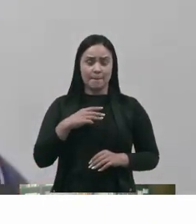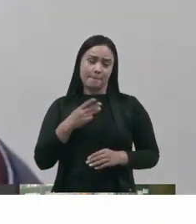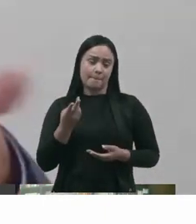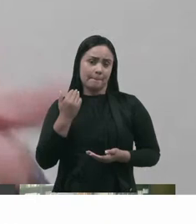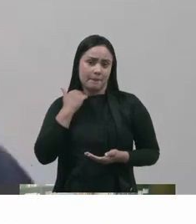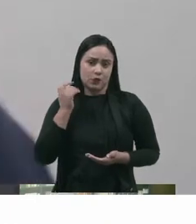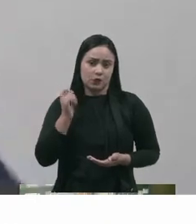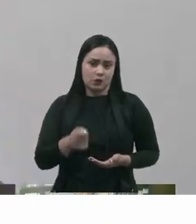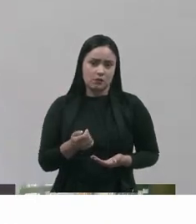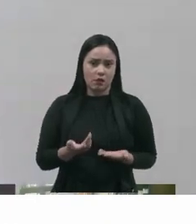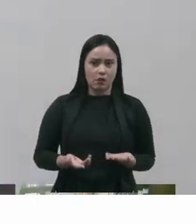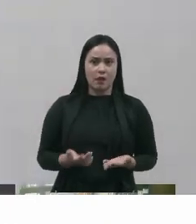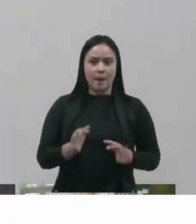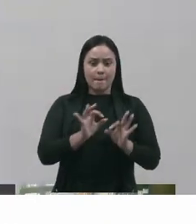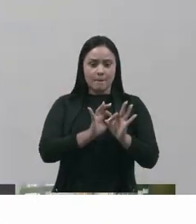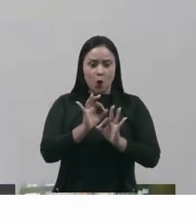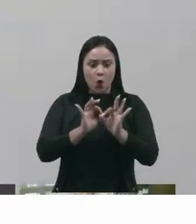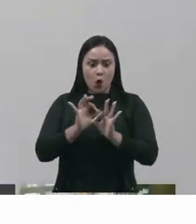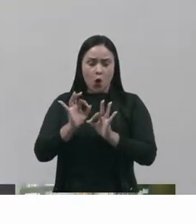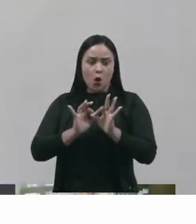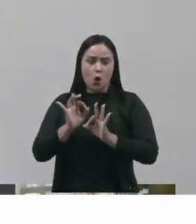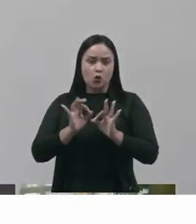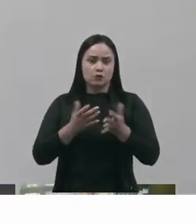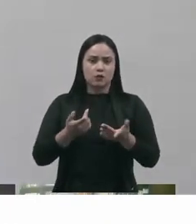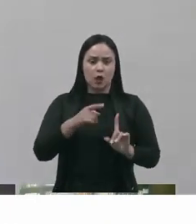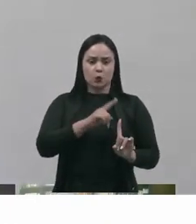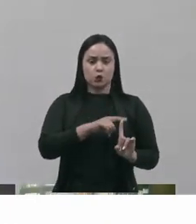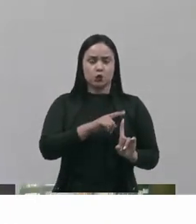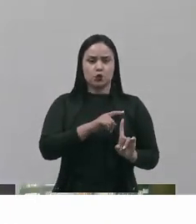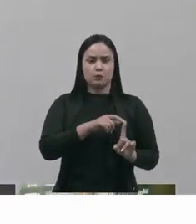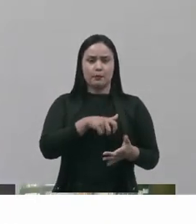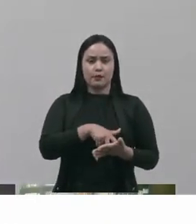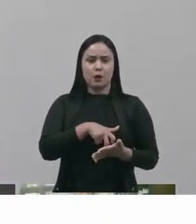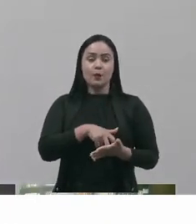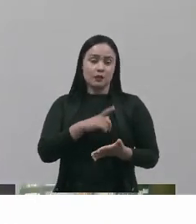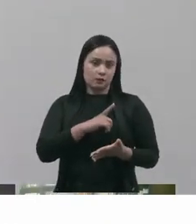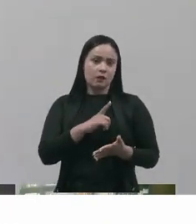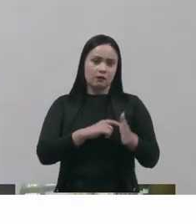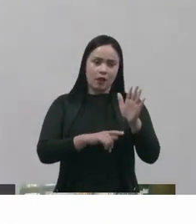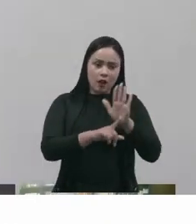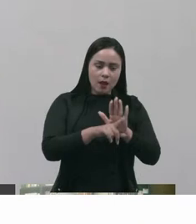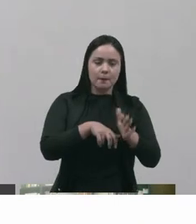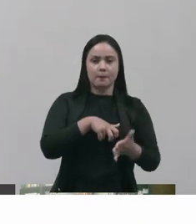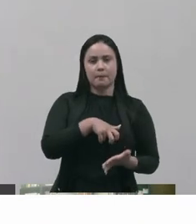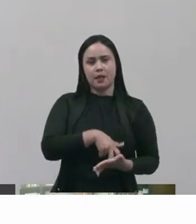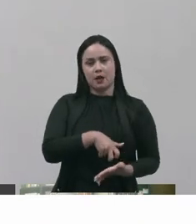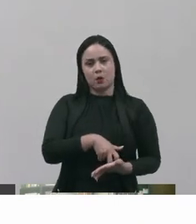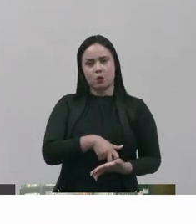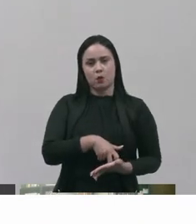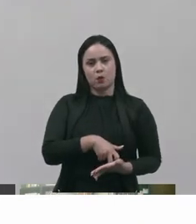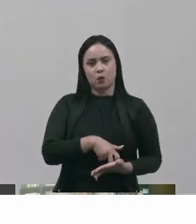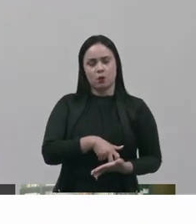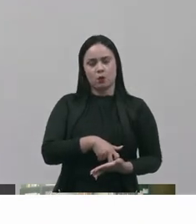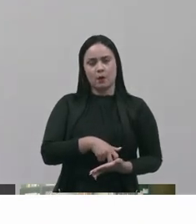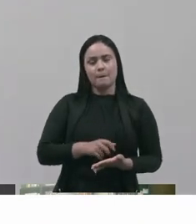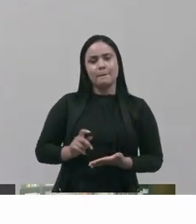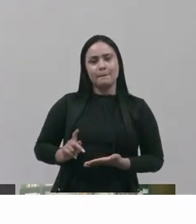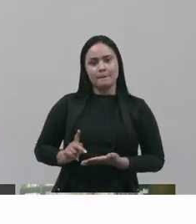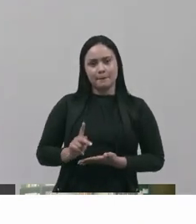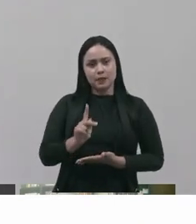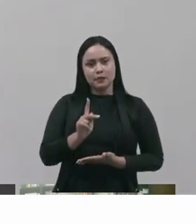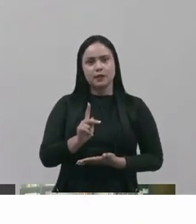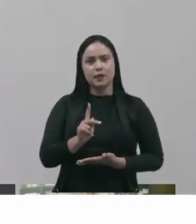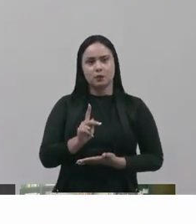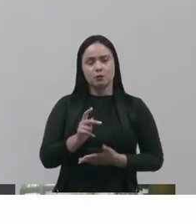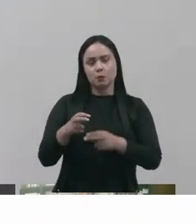se amolda, em tese, ao tipo penal descrito na lei penal. Então, mantenho, por